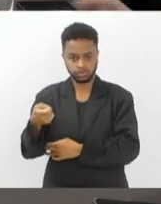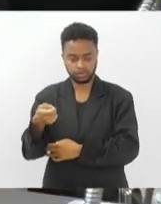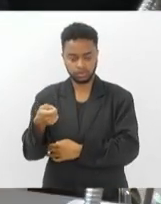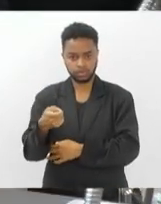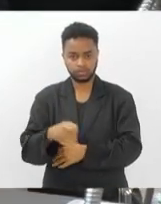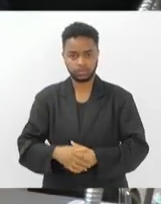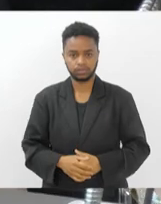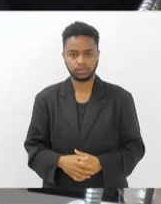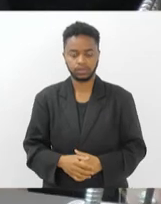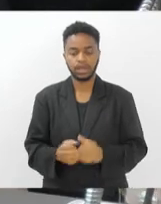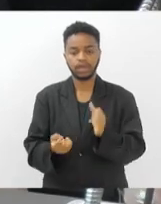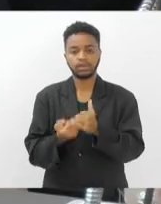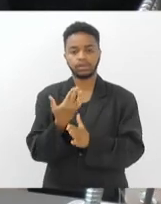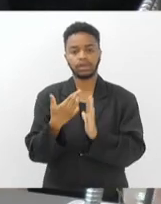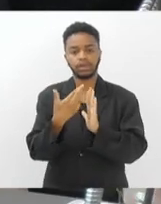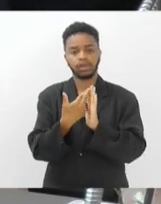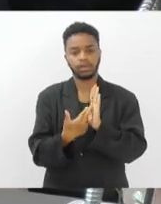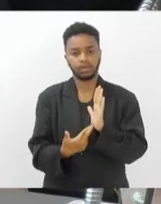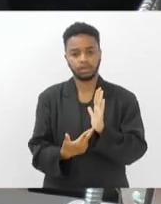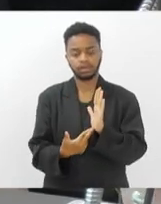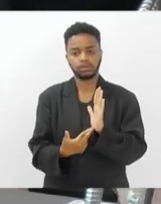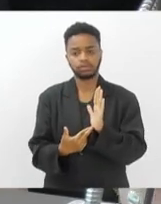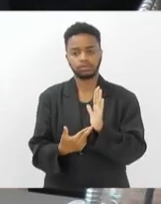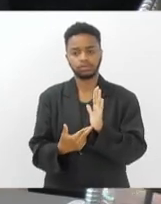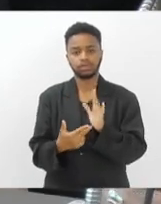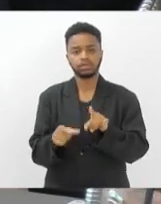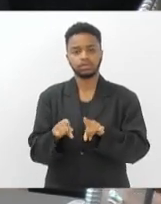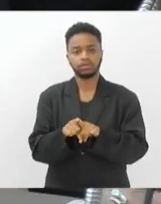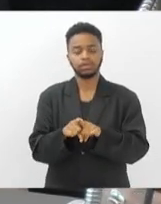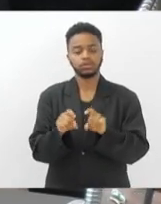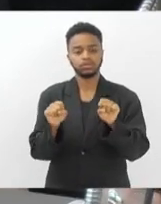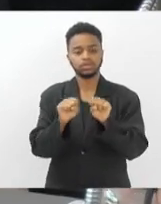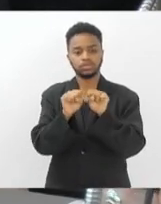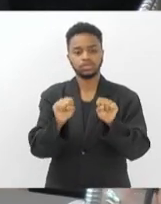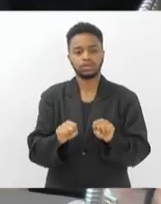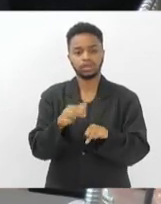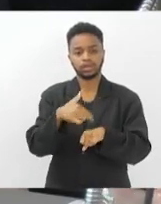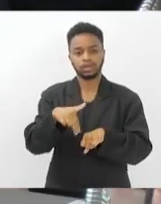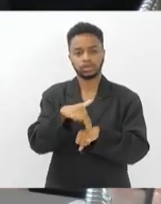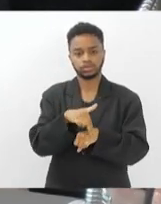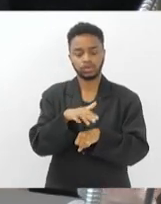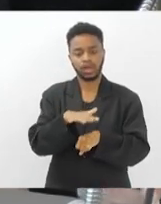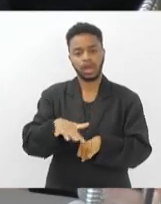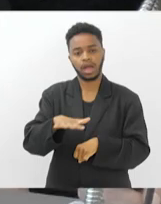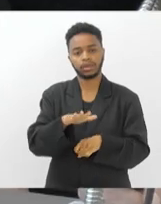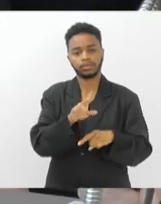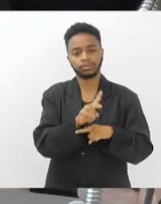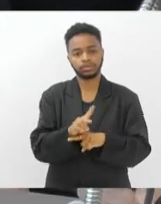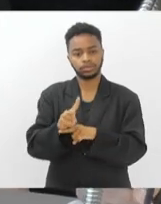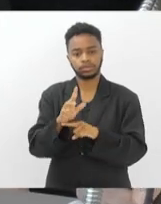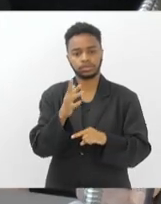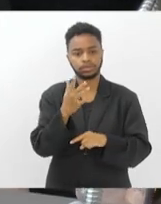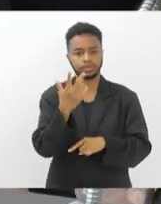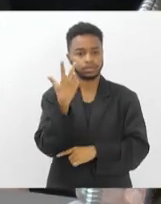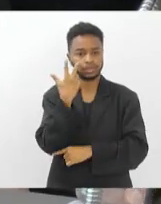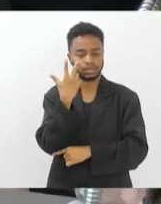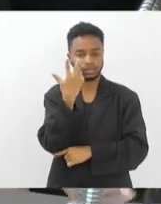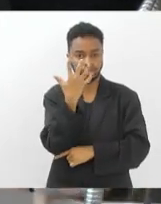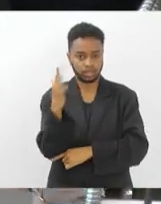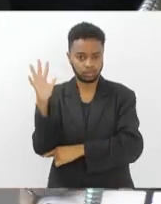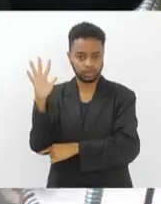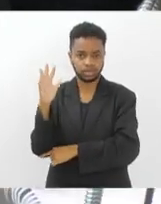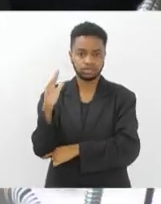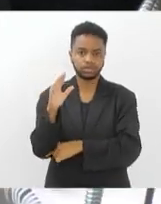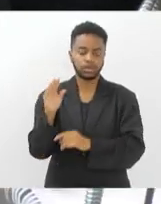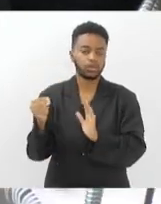que regulamenta e institui o Sistema Nacional de Unidades de Conservação da Natureza, dispõe no